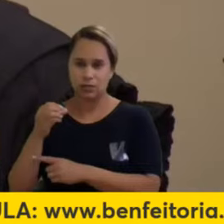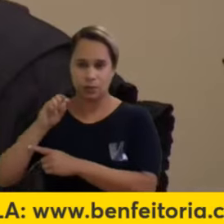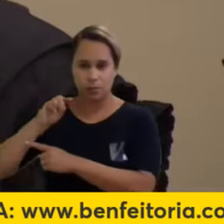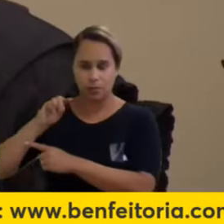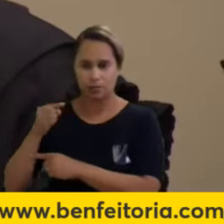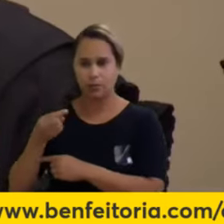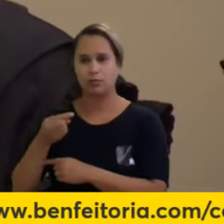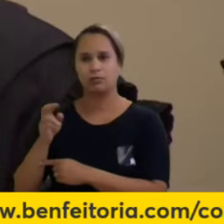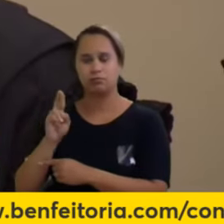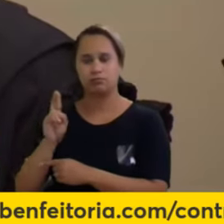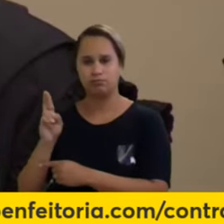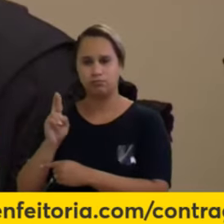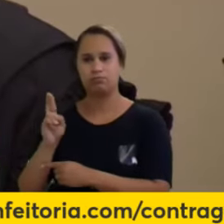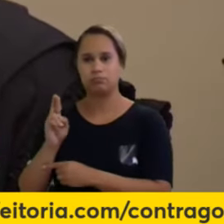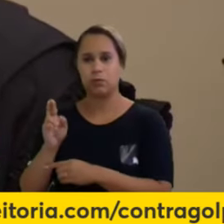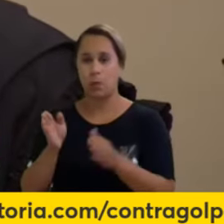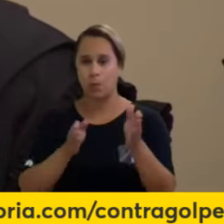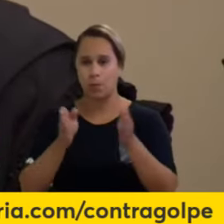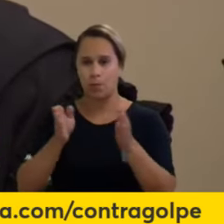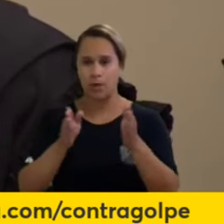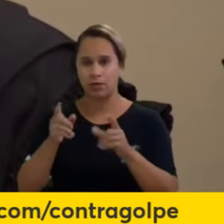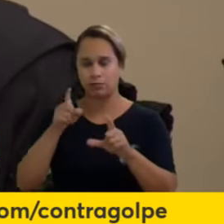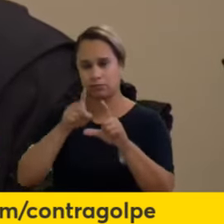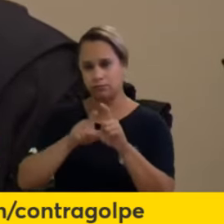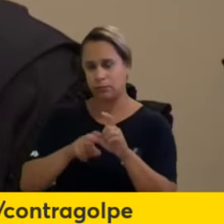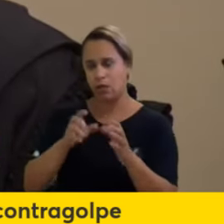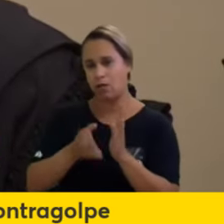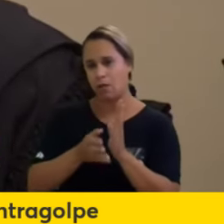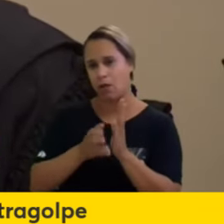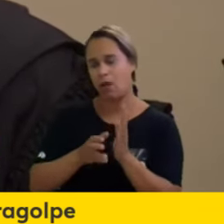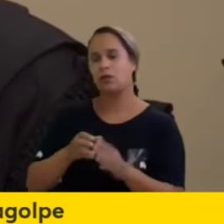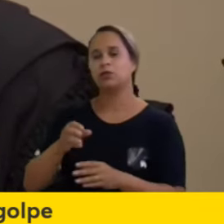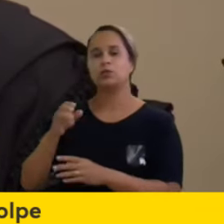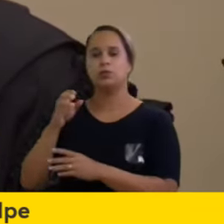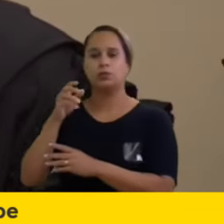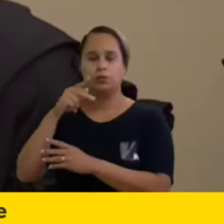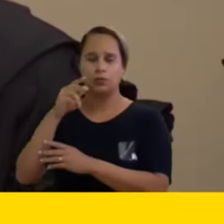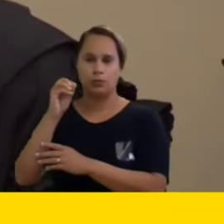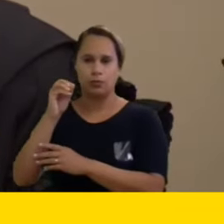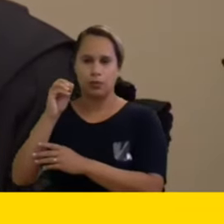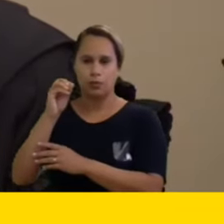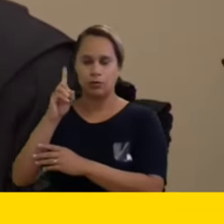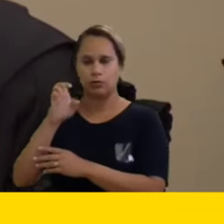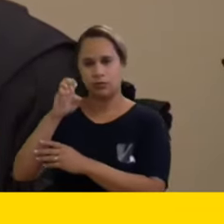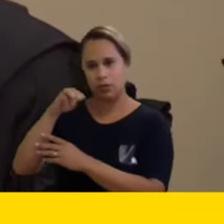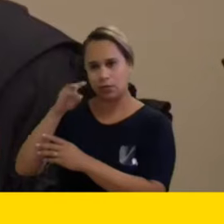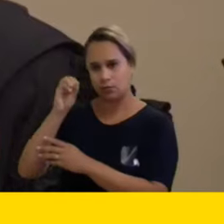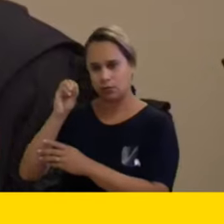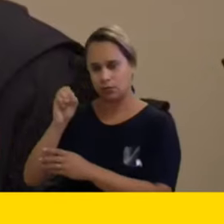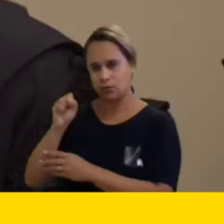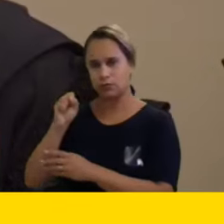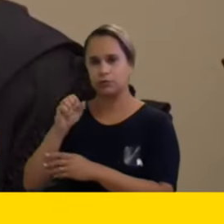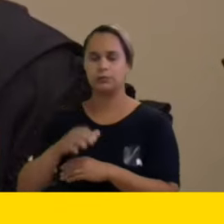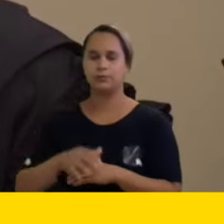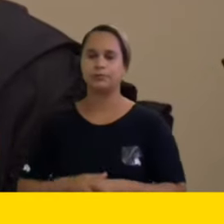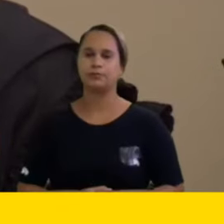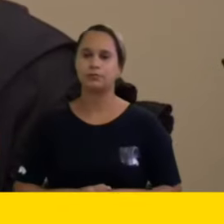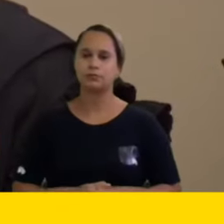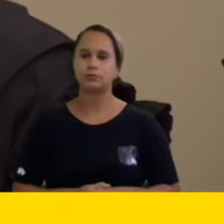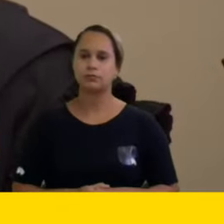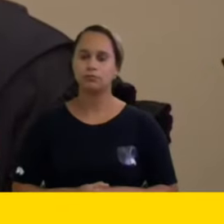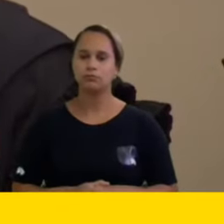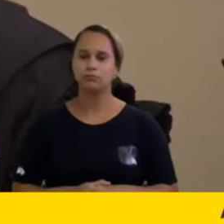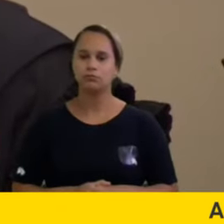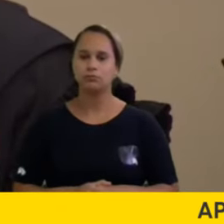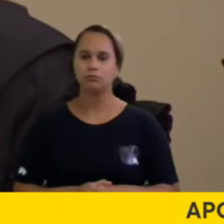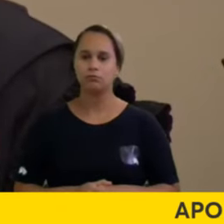podemos despesas de pré-campanha com filiação à uni União Brasil no período em que se sustentou a filiação no Estado de São Paulo visando